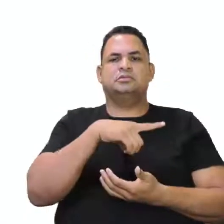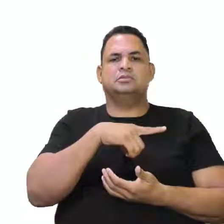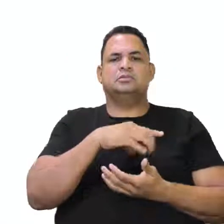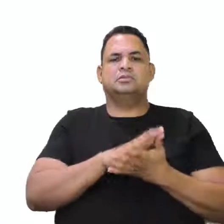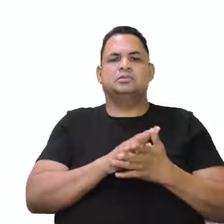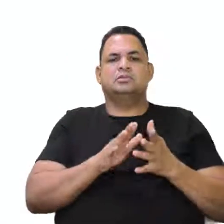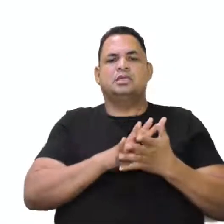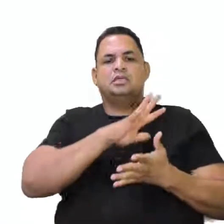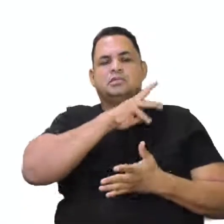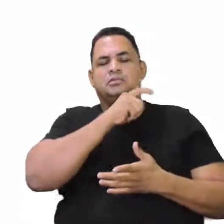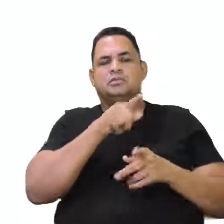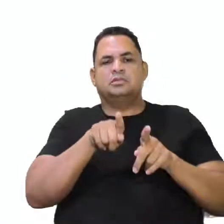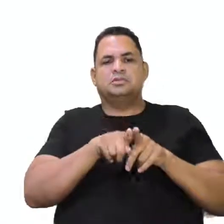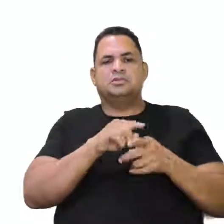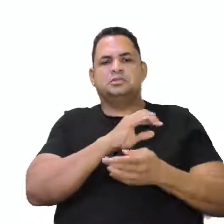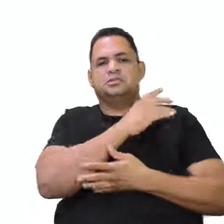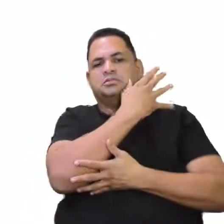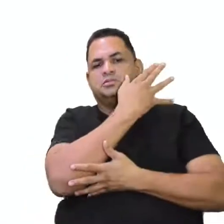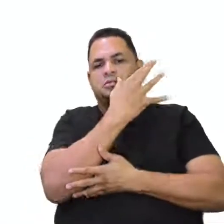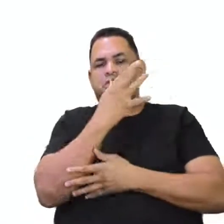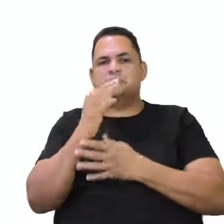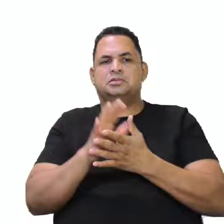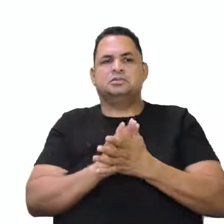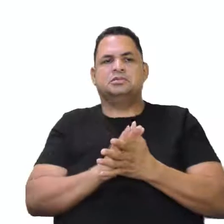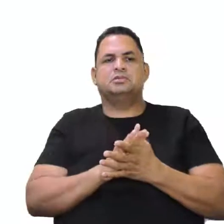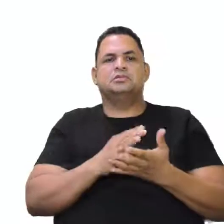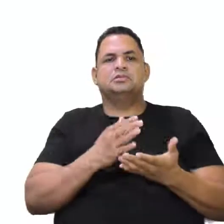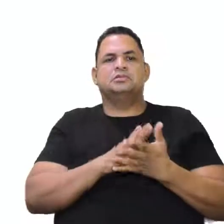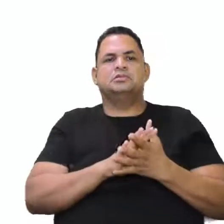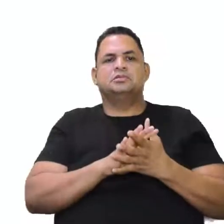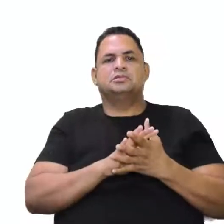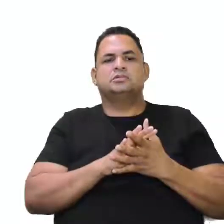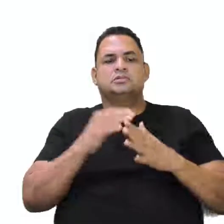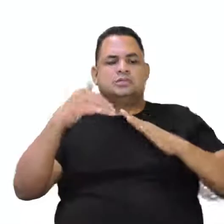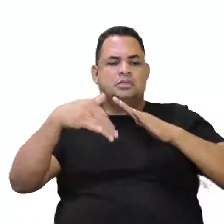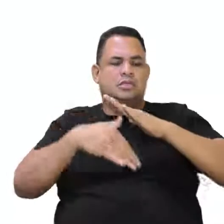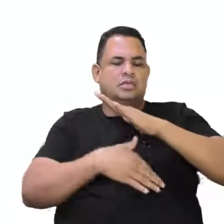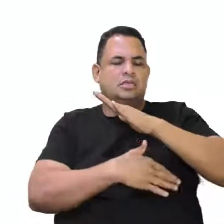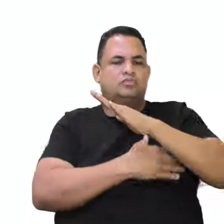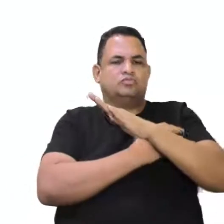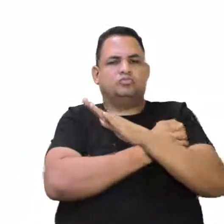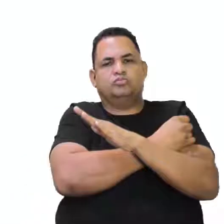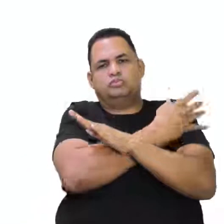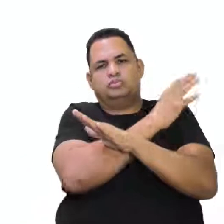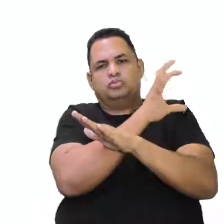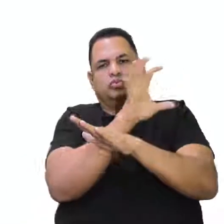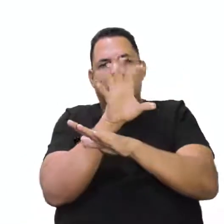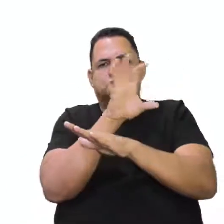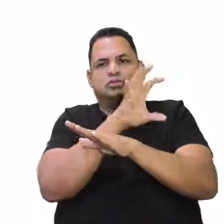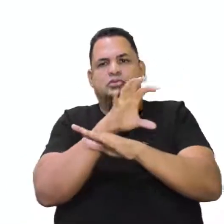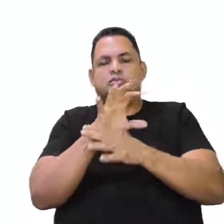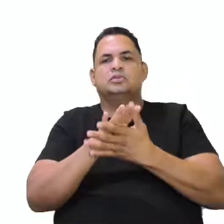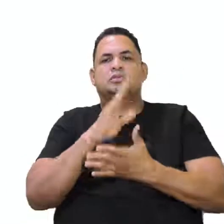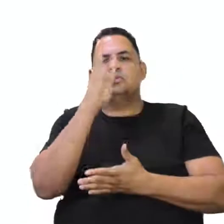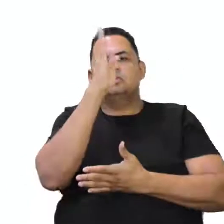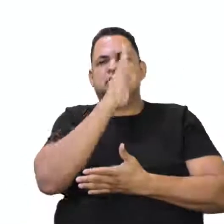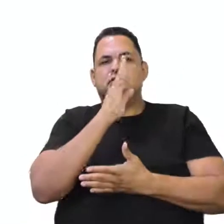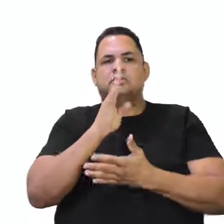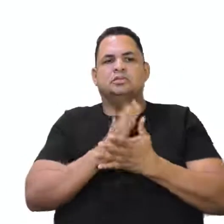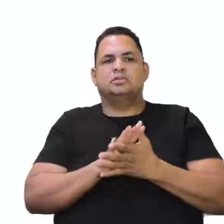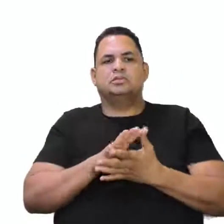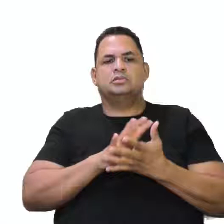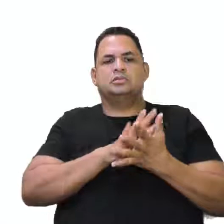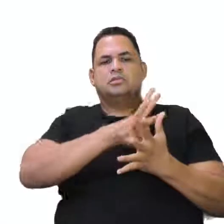biopirataria tanto de animais quanto de plantas. Detentora do ecossistema mais rico do mundo, ou do Brasil, perdão,